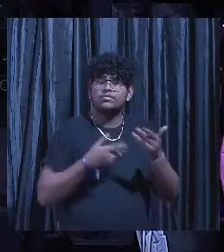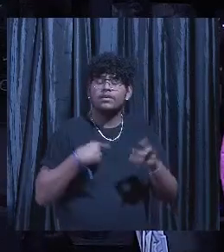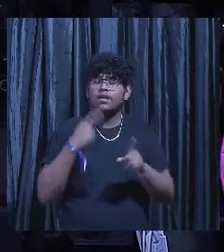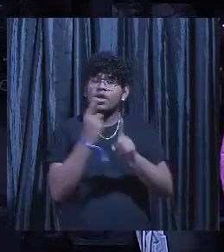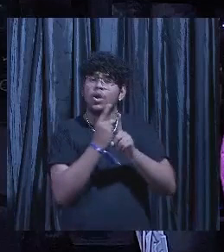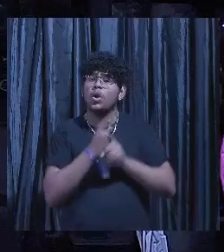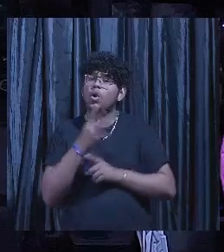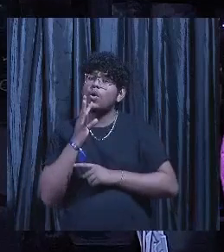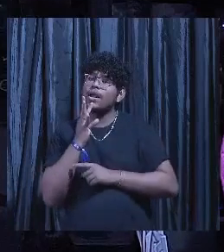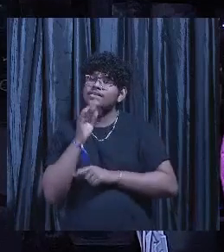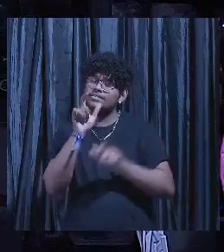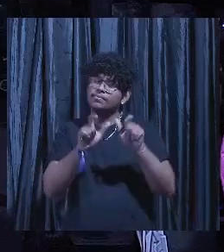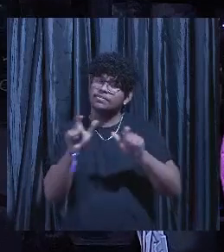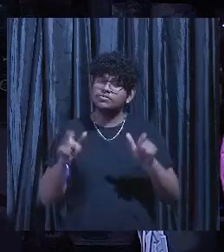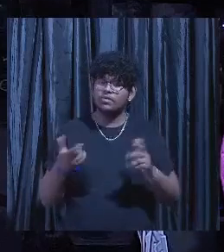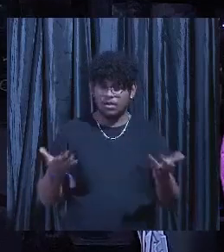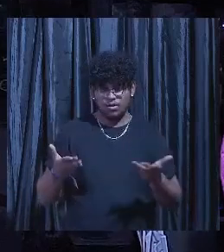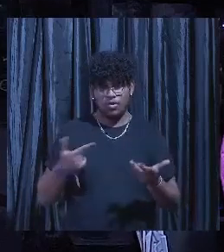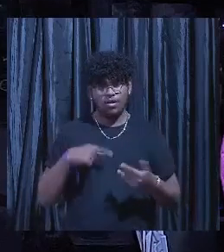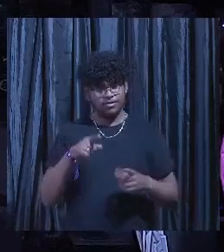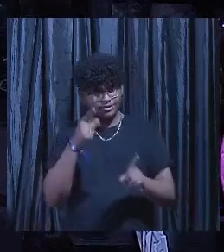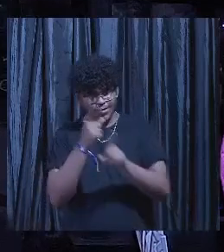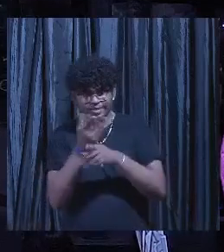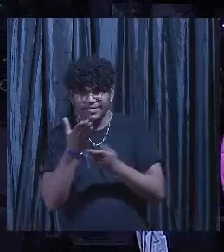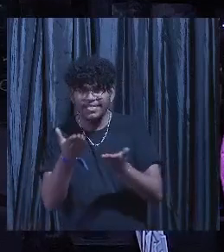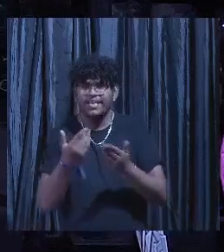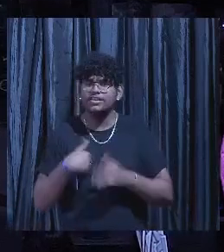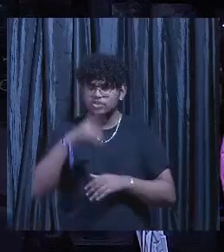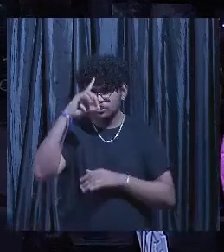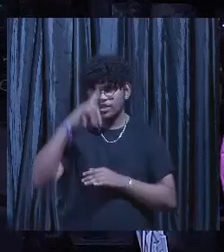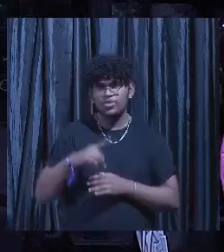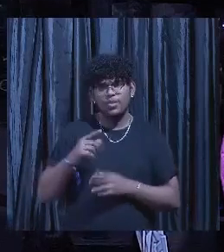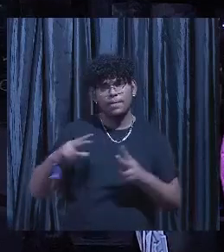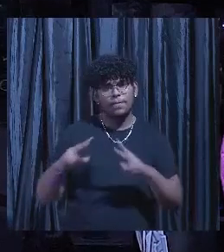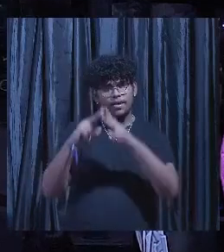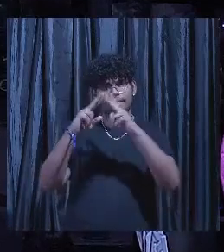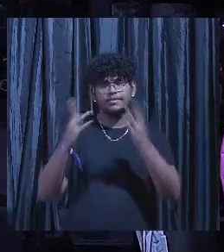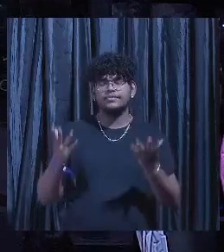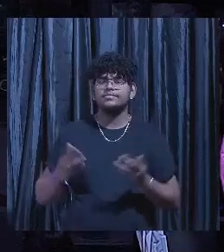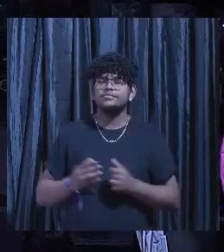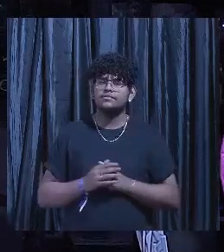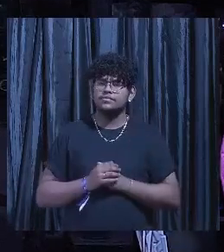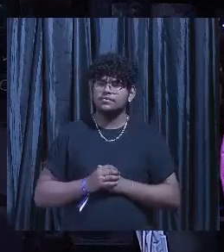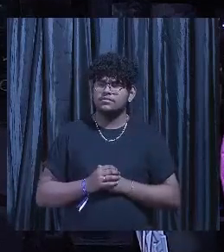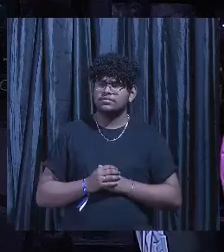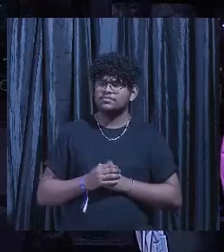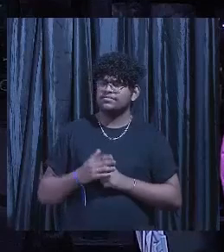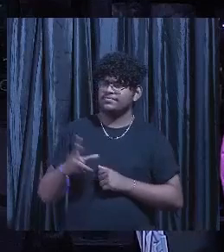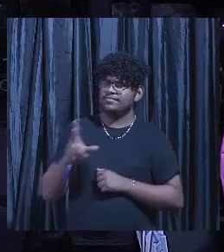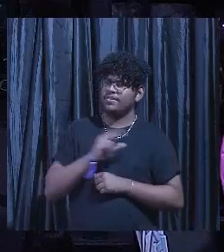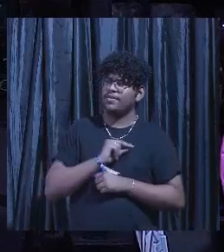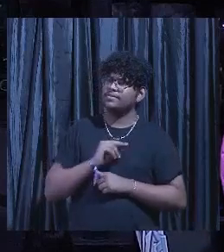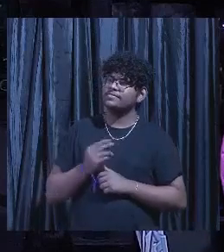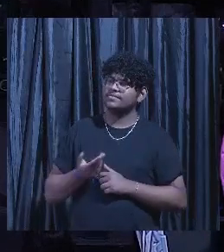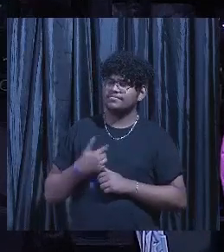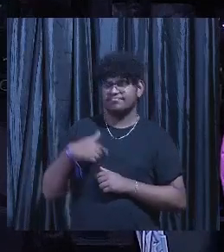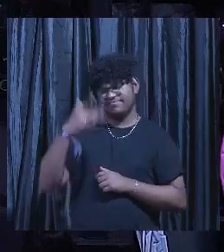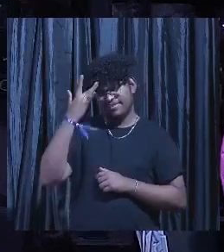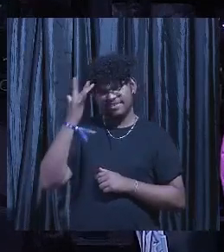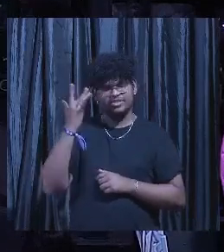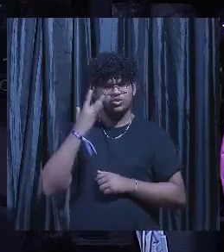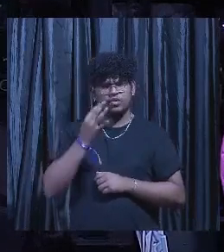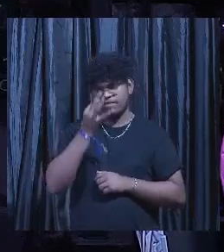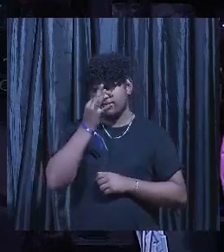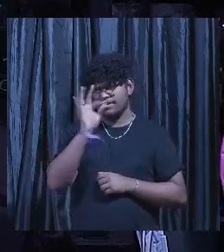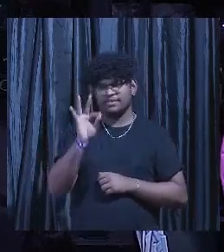Paris agora. Ele falou, caramba, que coisa incrível. Eu acho que um francês nunca teria essa resiliência, assim, de voltar